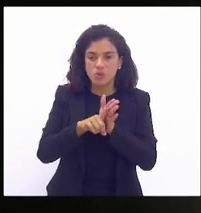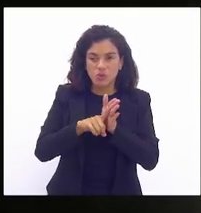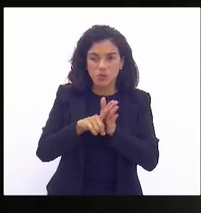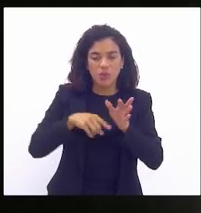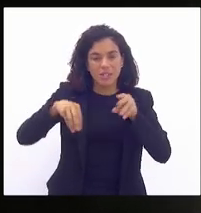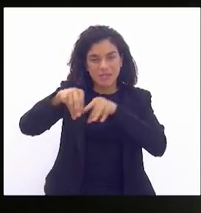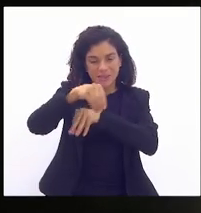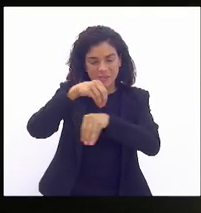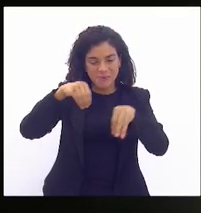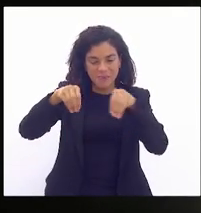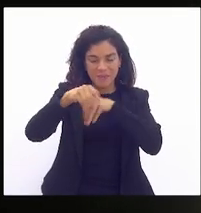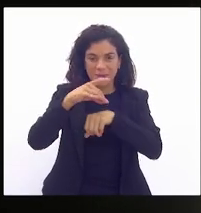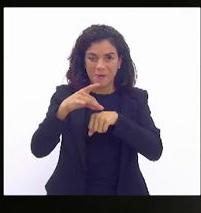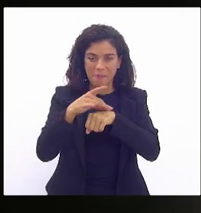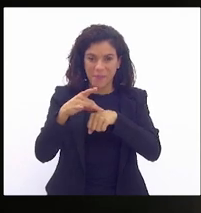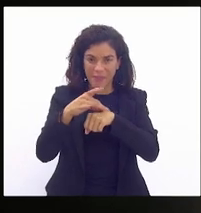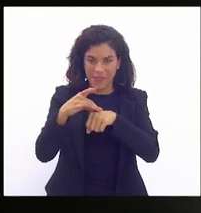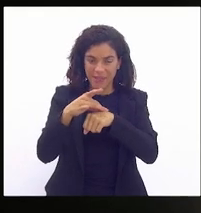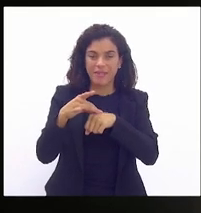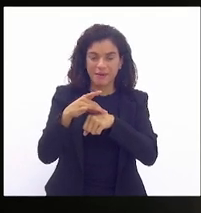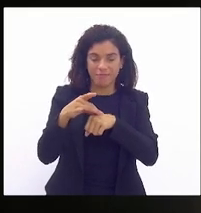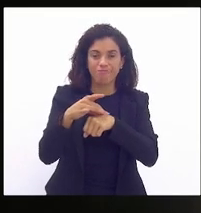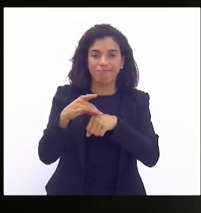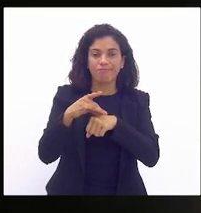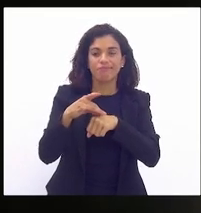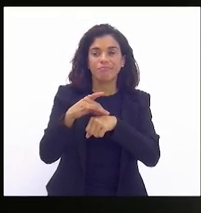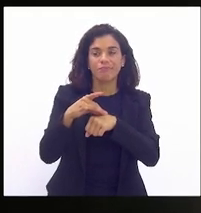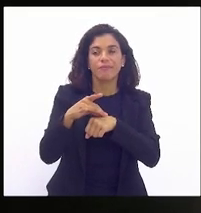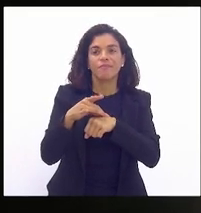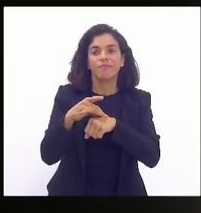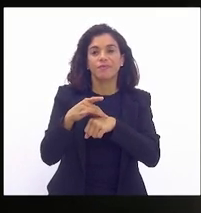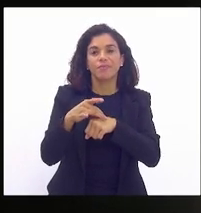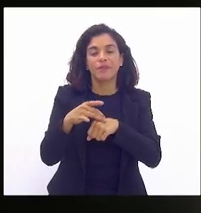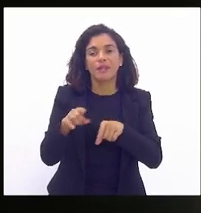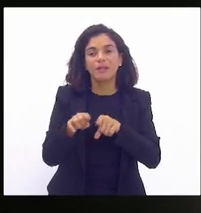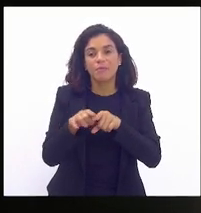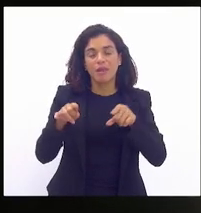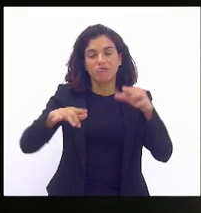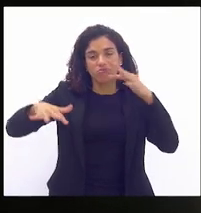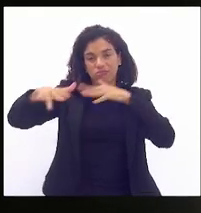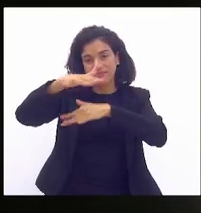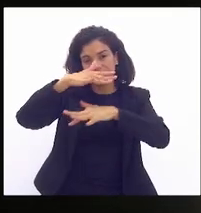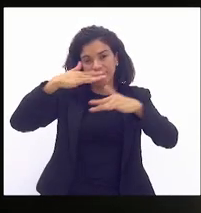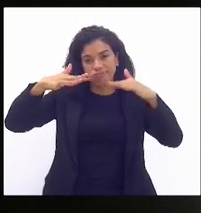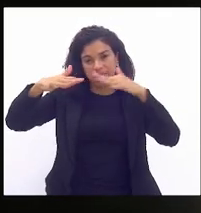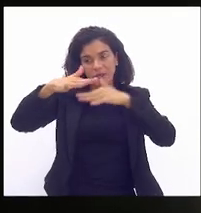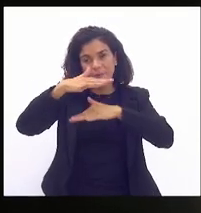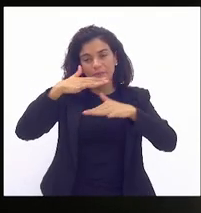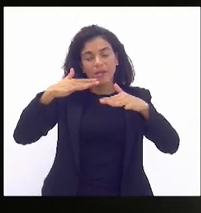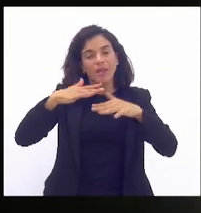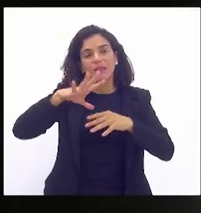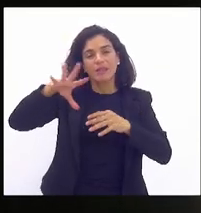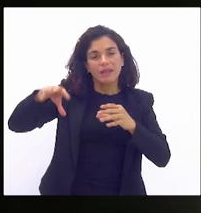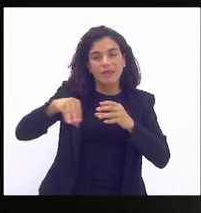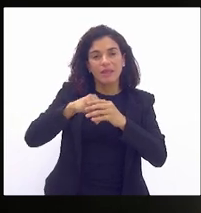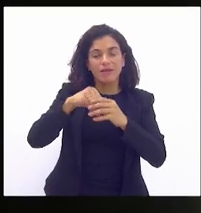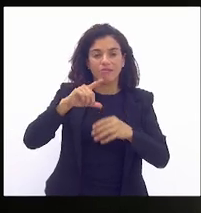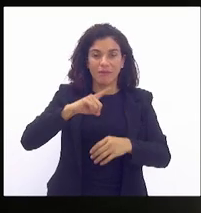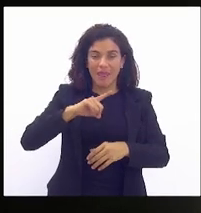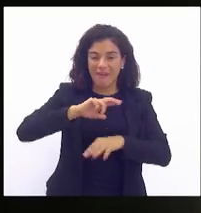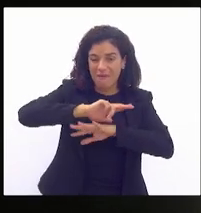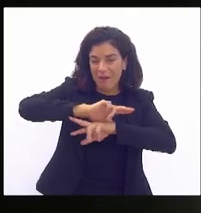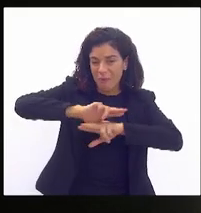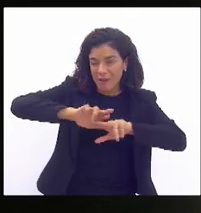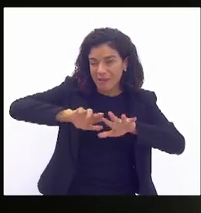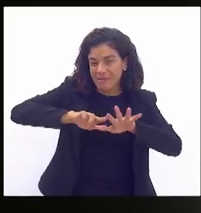partículas que se sedimentam, as partículas totais de suspensão e o particulado sedimentado, eles englobam uma quantidade